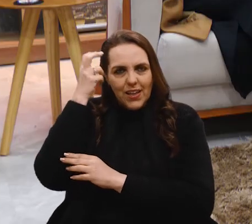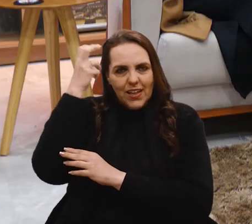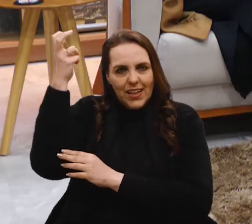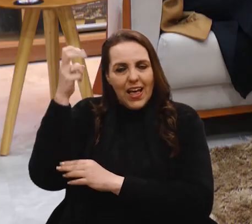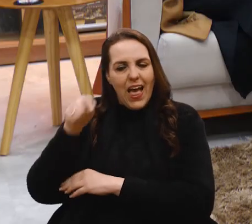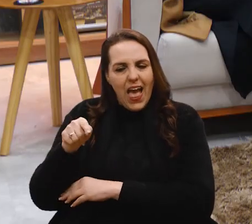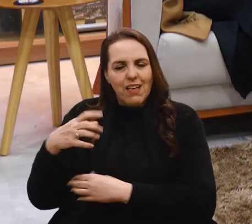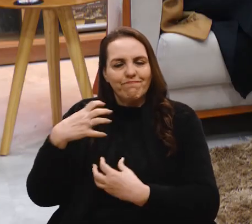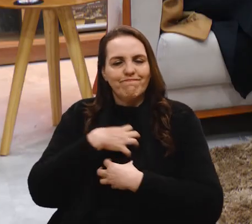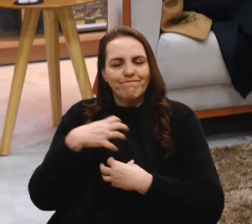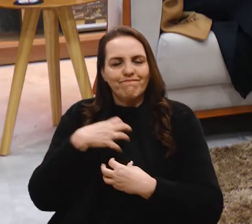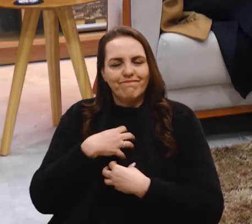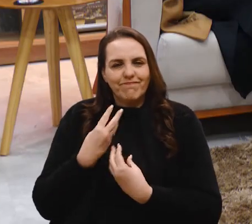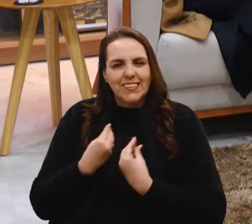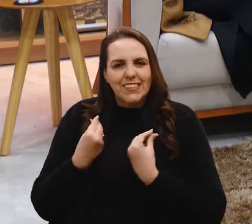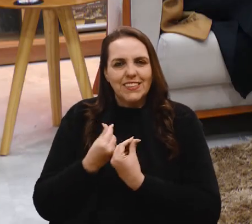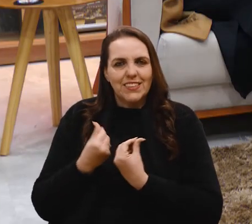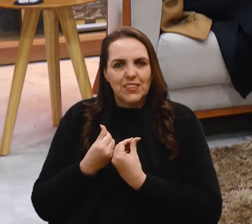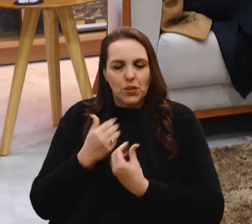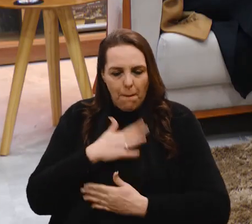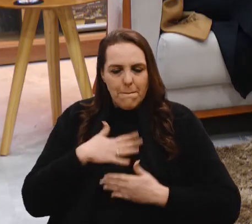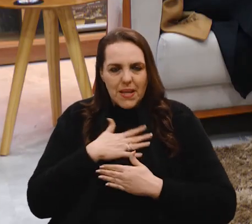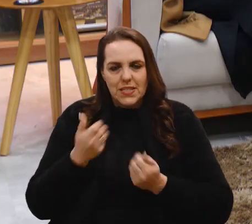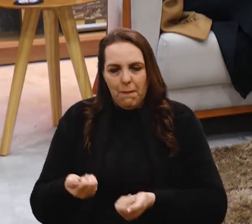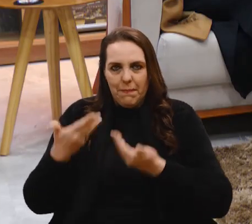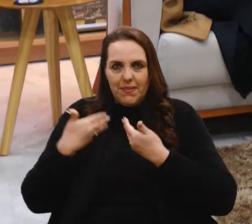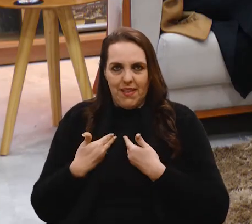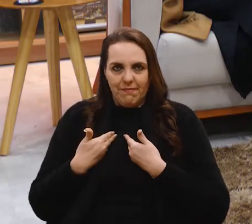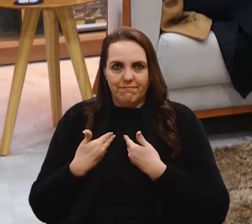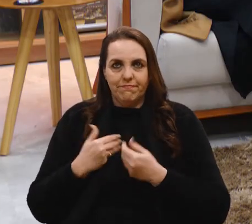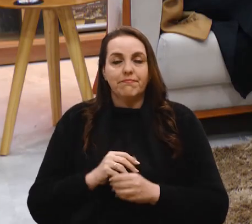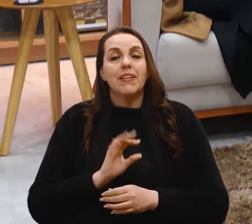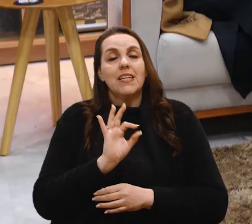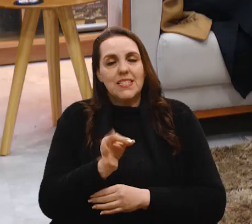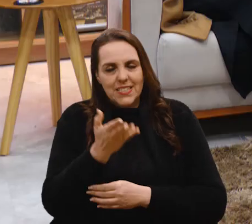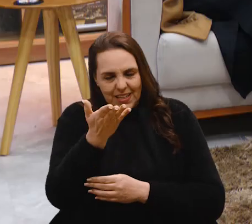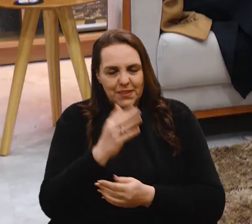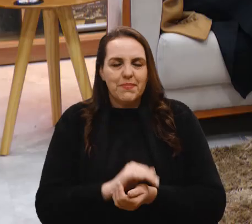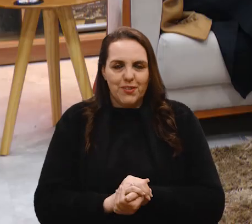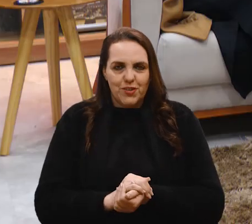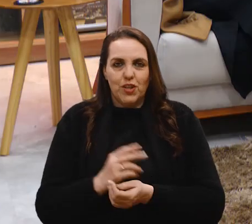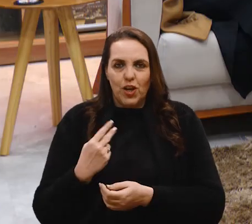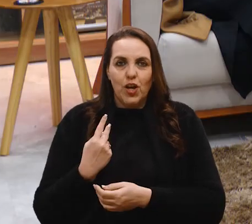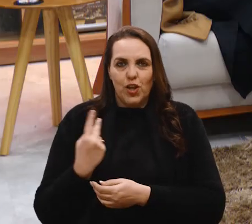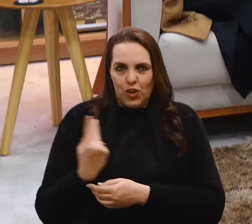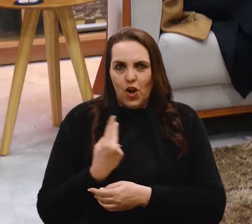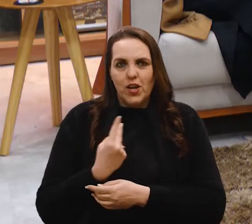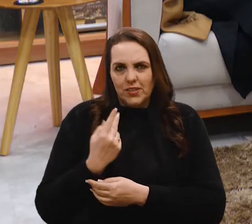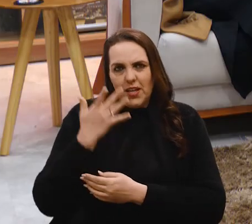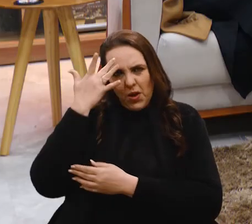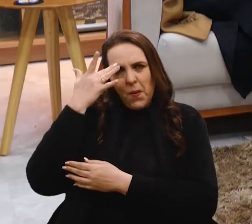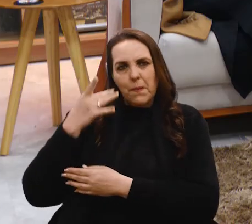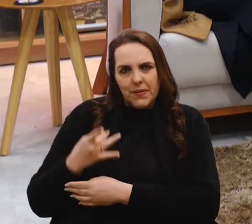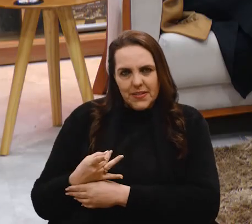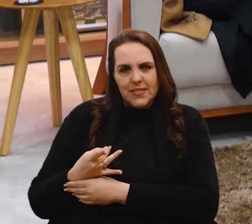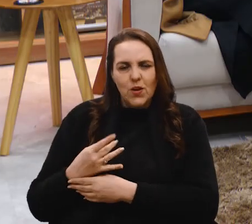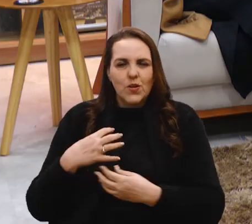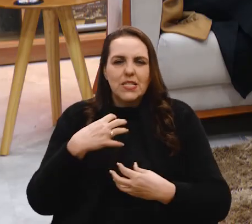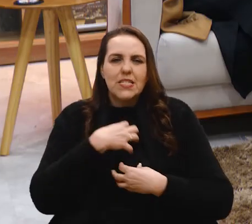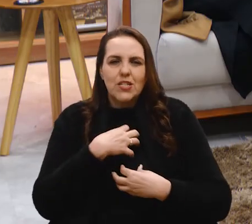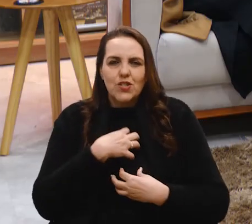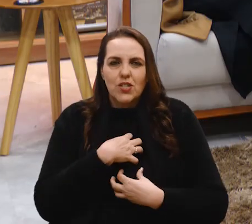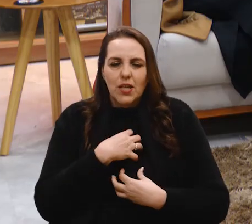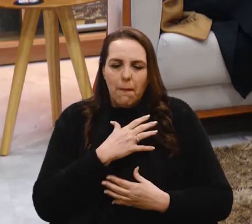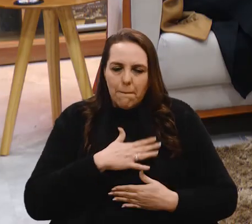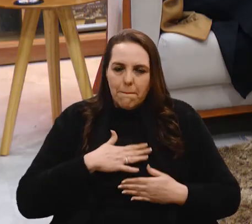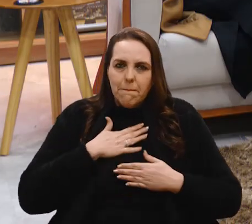o que dá prazer que ela está falando. Exatamente. A gente tem esse entendimento de sentido, né, Aline? Mas nada mais é do que como é prazeroso